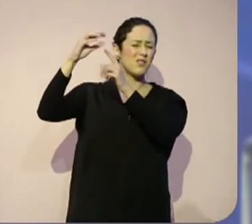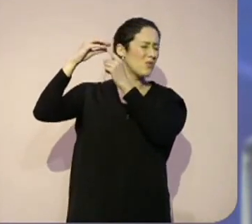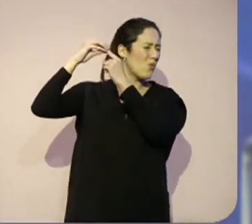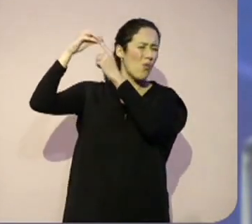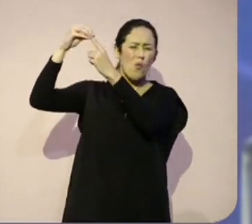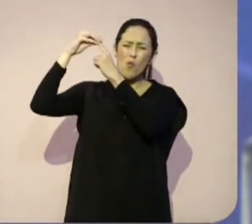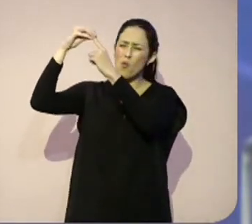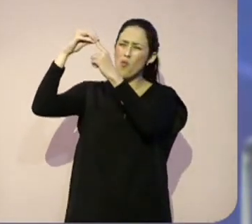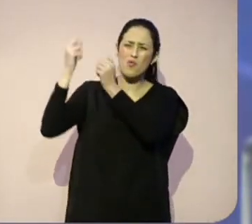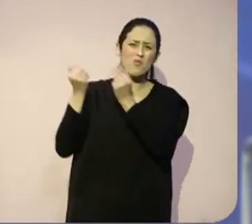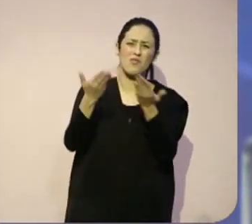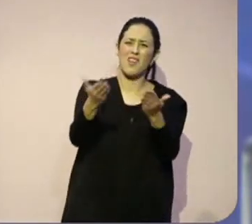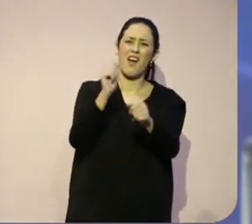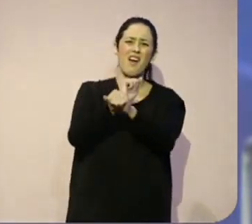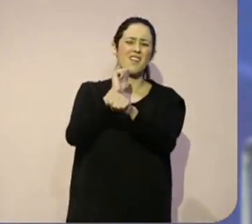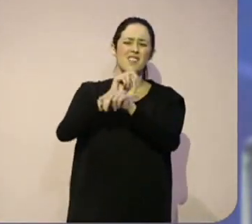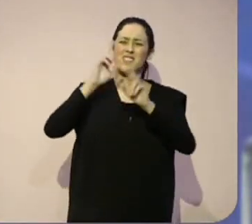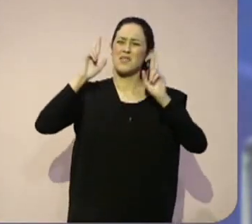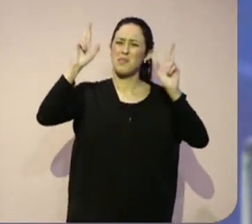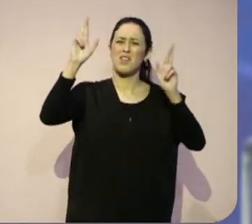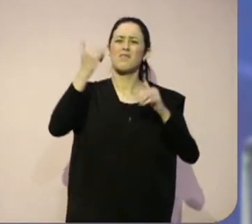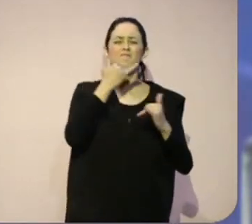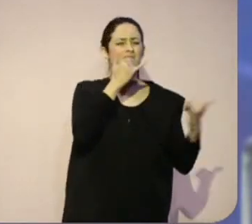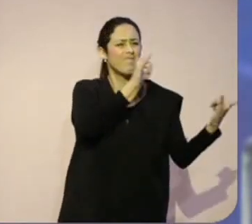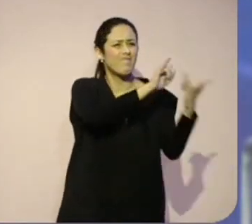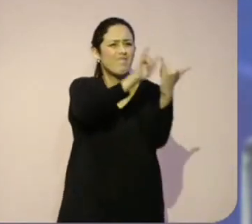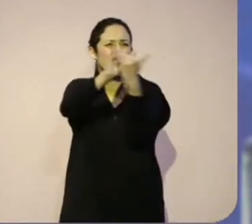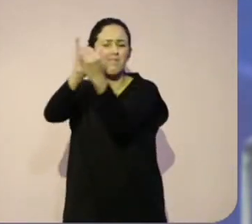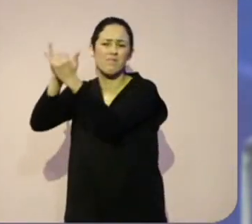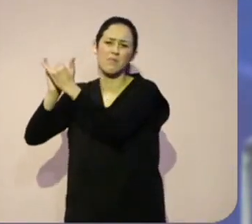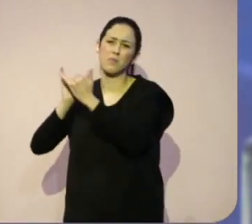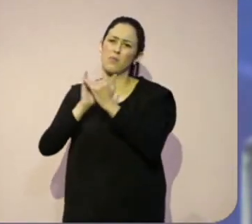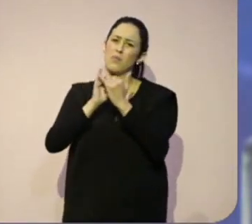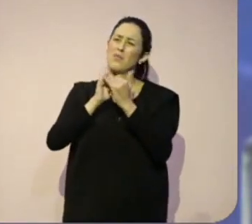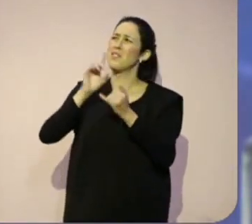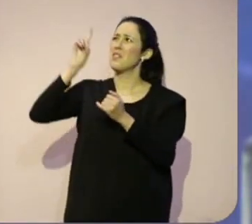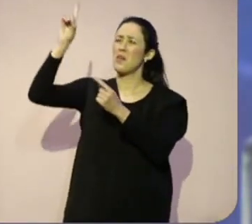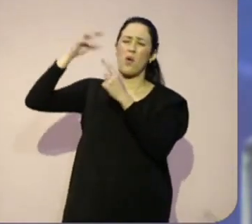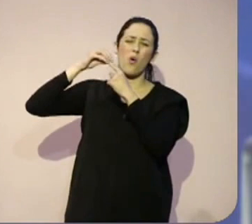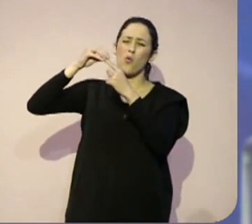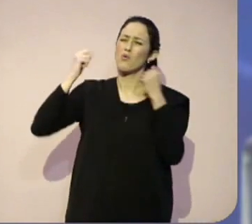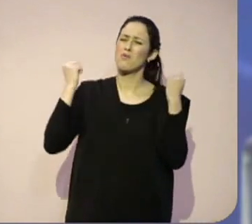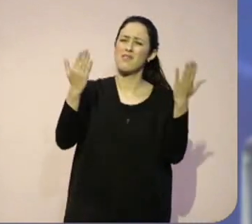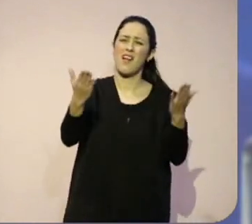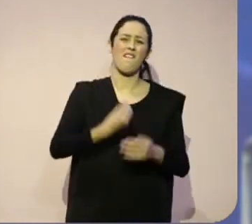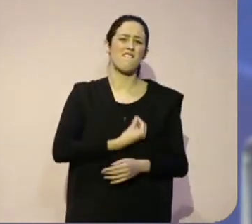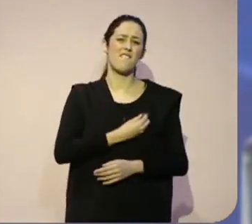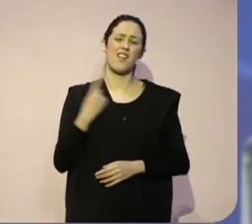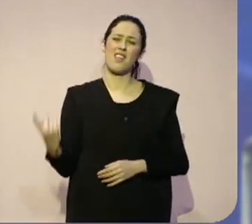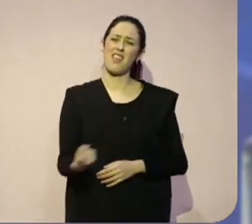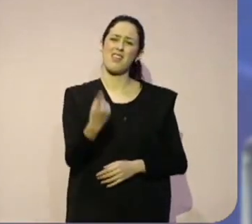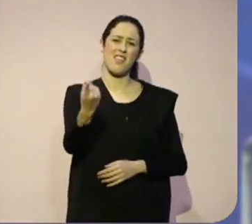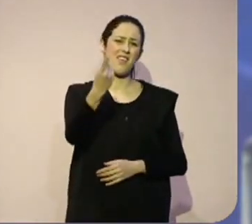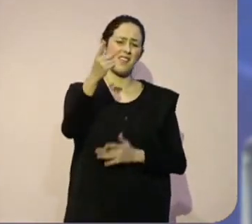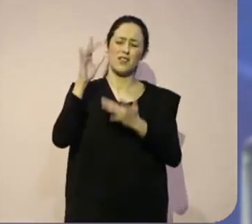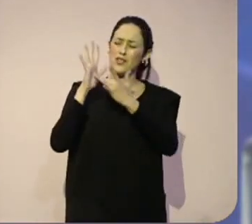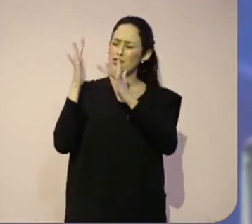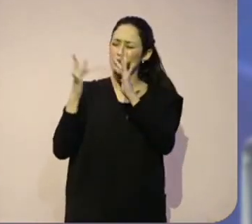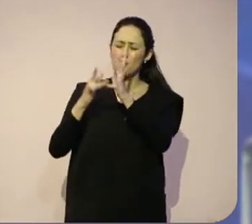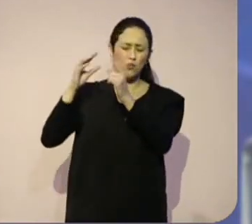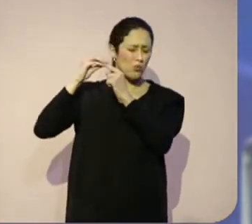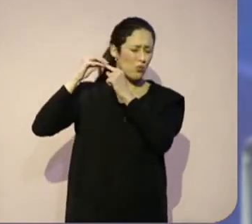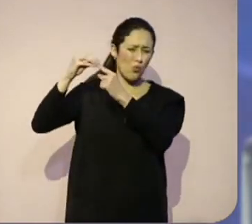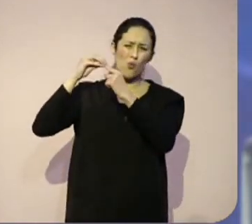de esperança. Só Ele perdoa os pecados. Só Ele dá vida eterna. Só Ele preenche